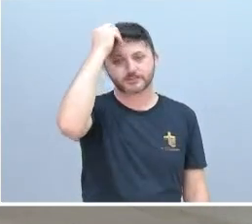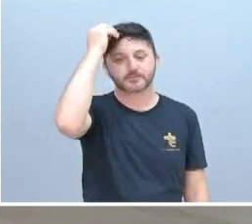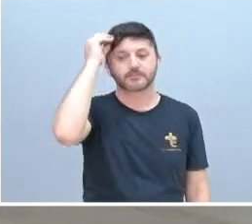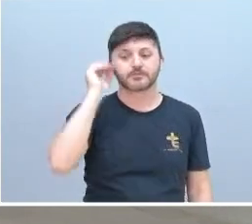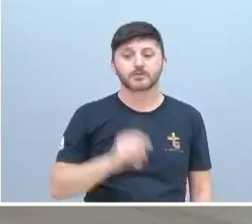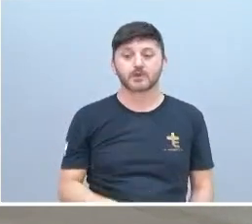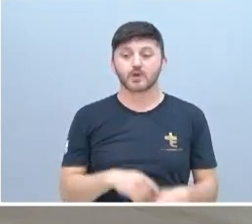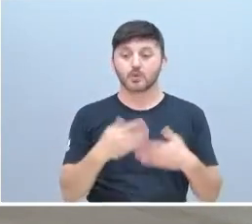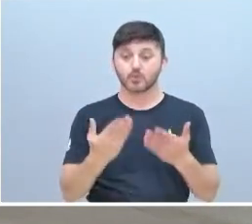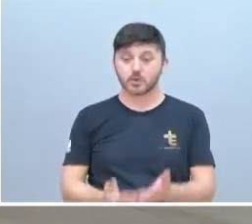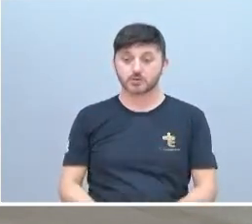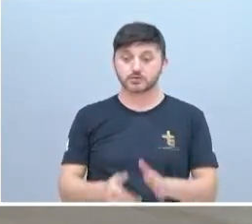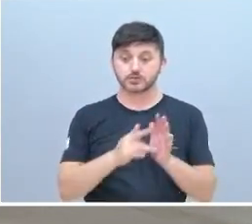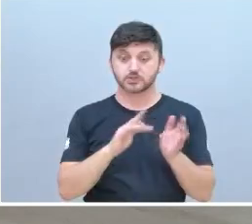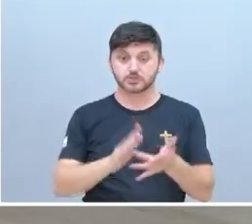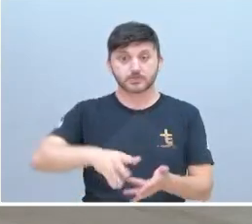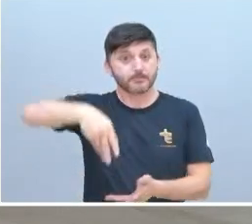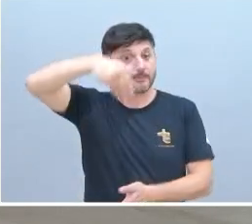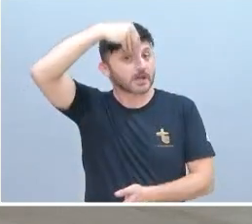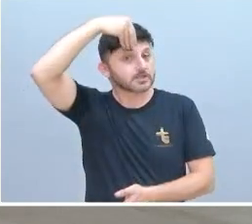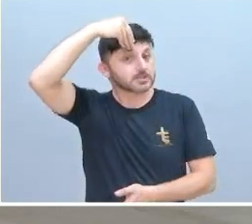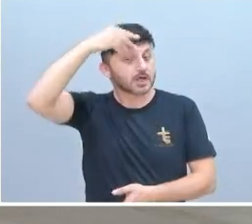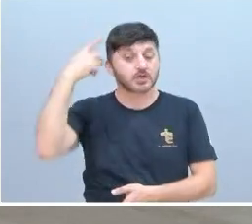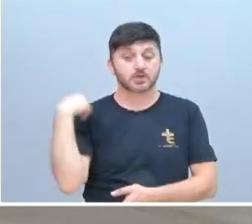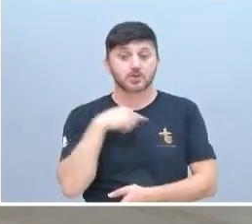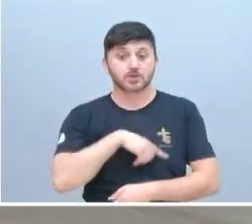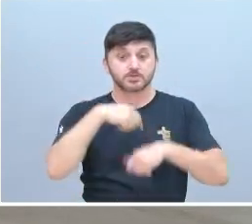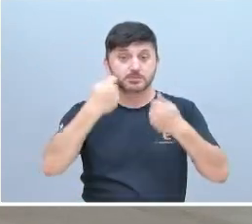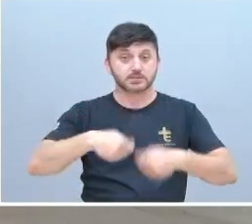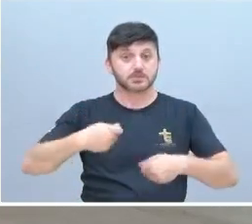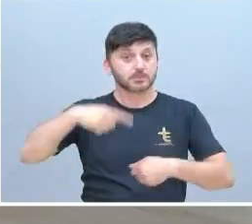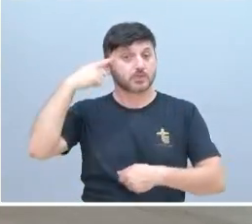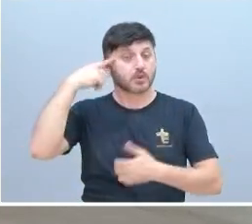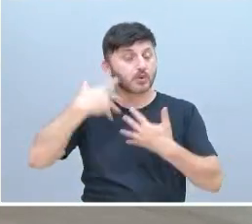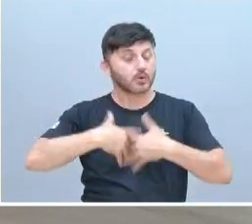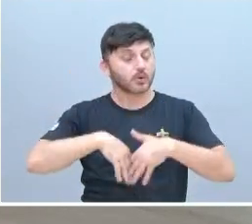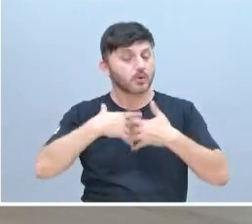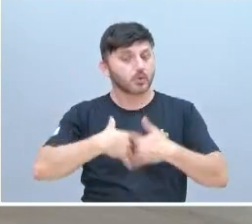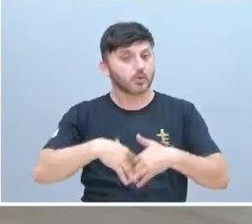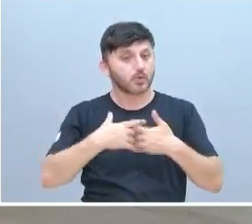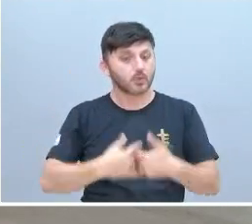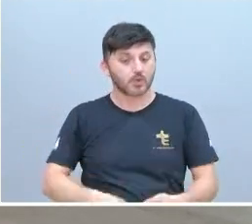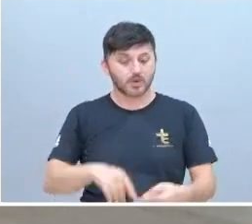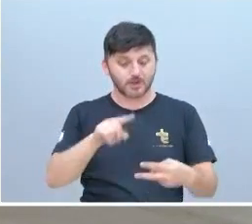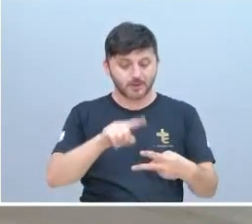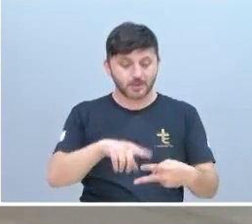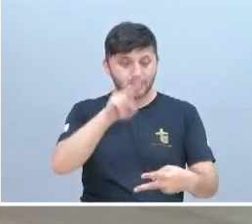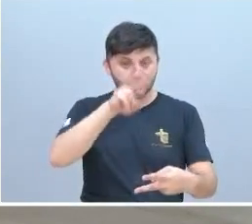No batismo de Jesus, e aqui nós precisamos da primeira leitura, da segunda leitura,